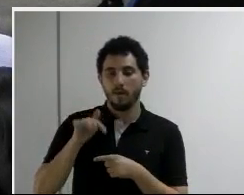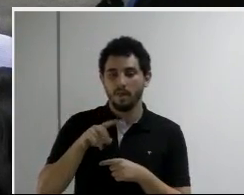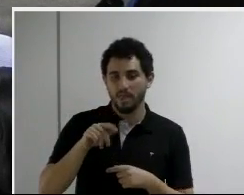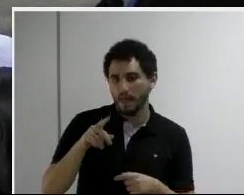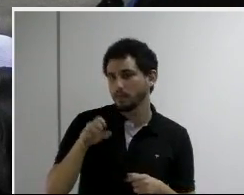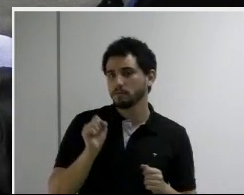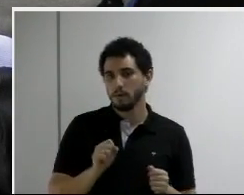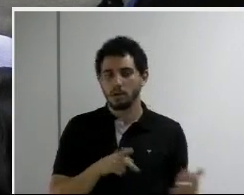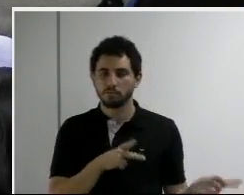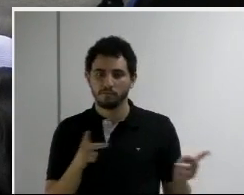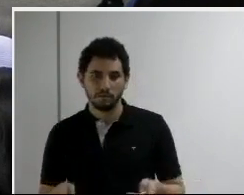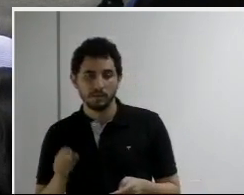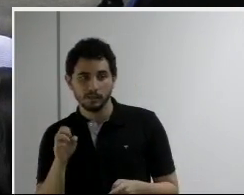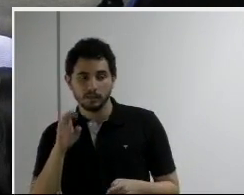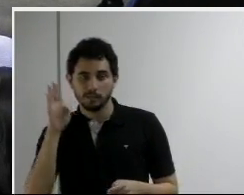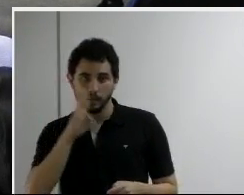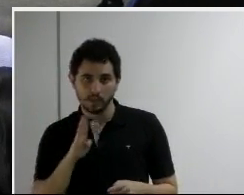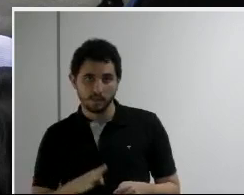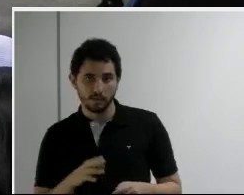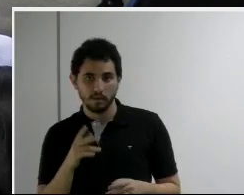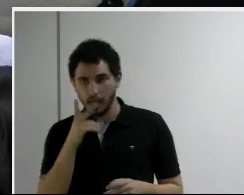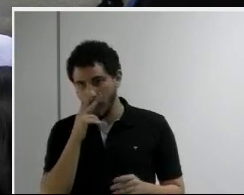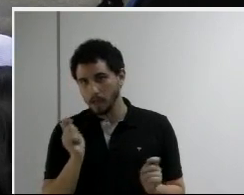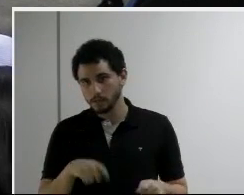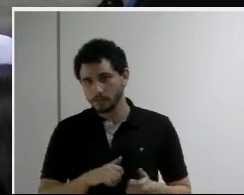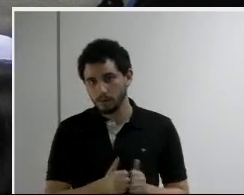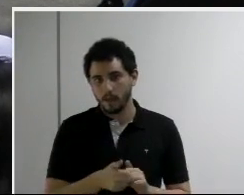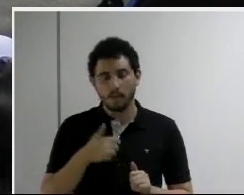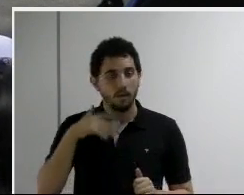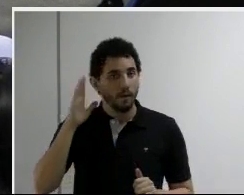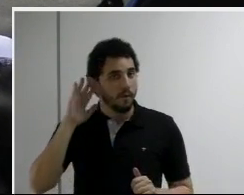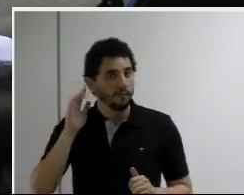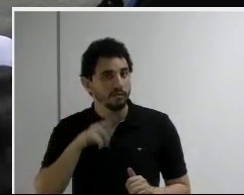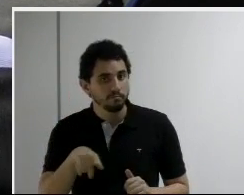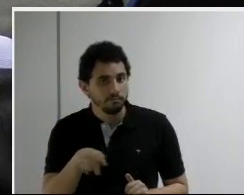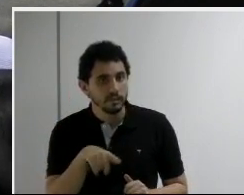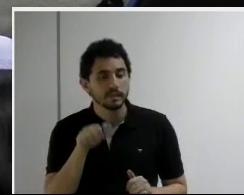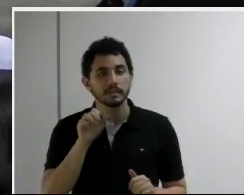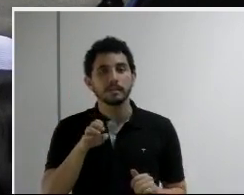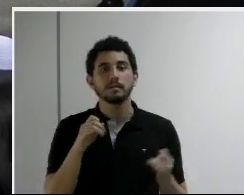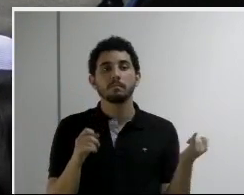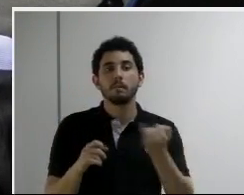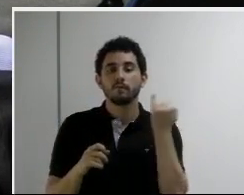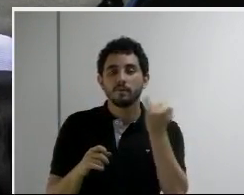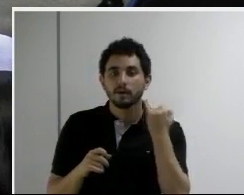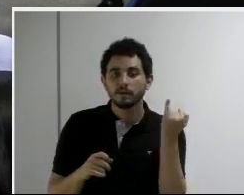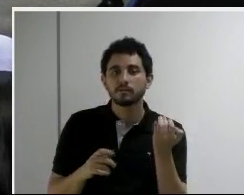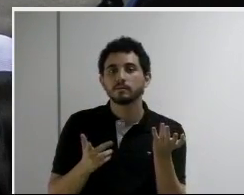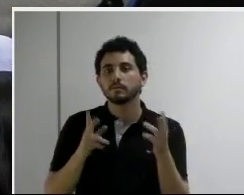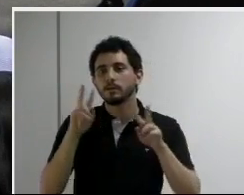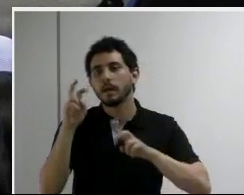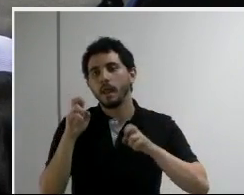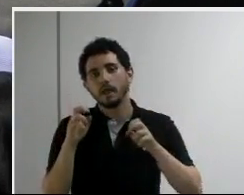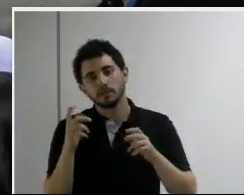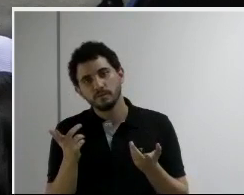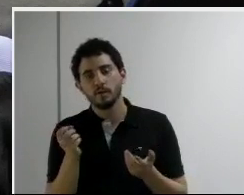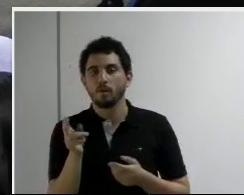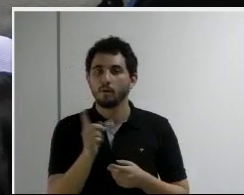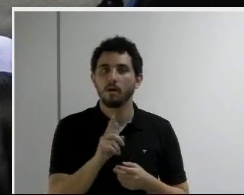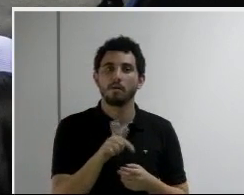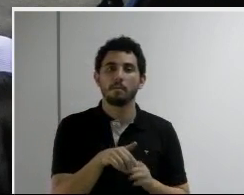para cá, caso o Brasil seja considerado adequado. Eu queria ouvir de vocês sobre a importância relativa ou não